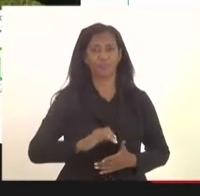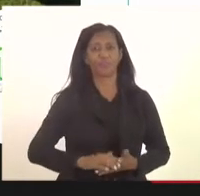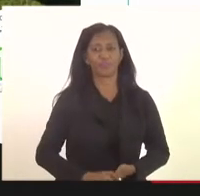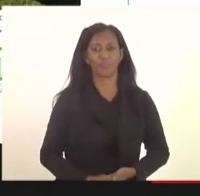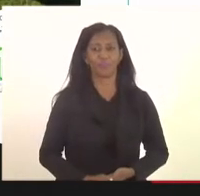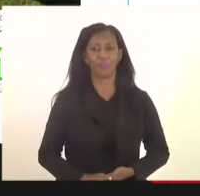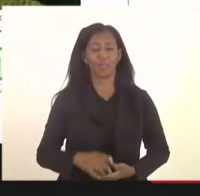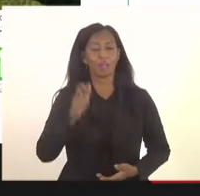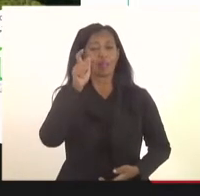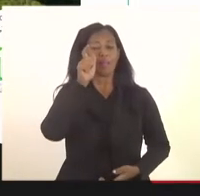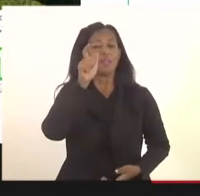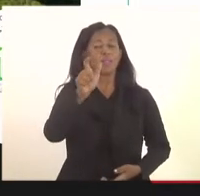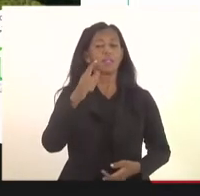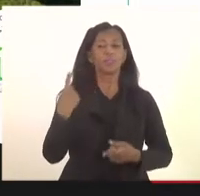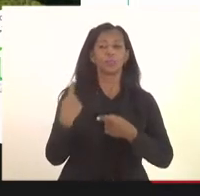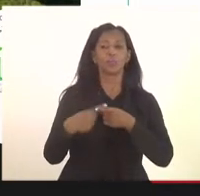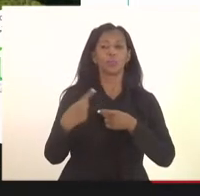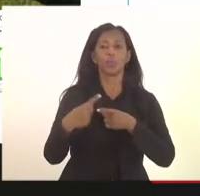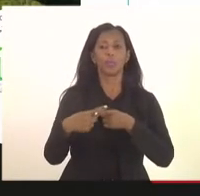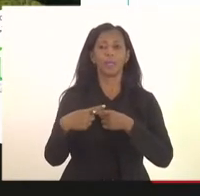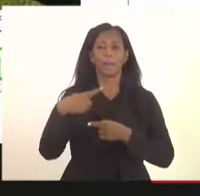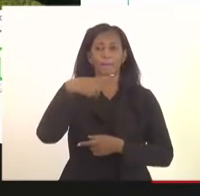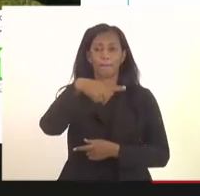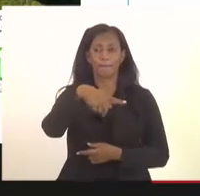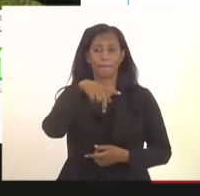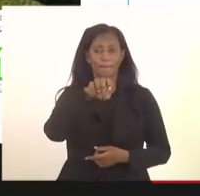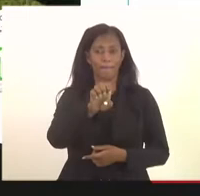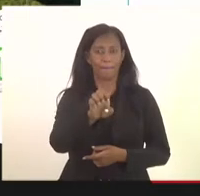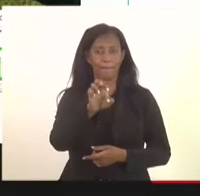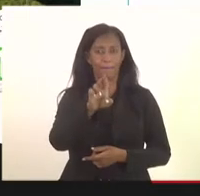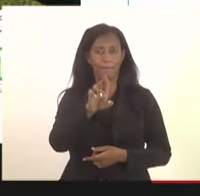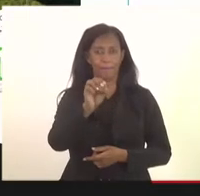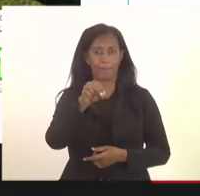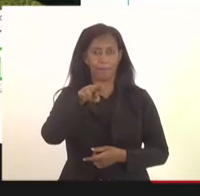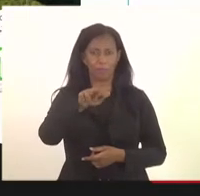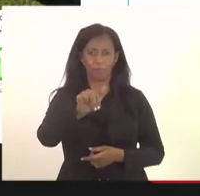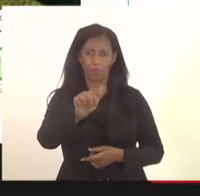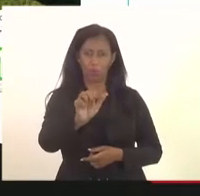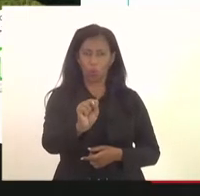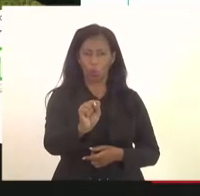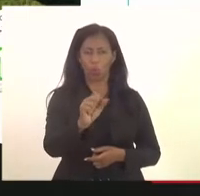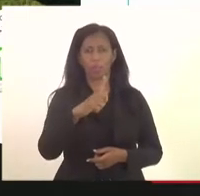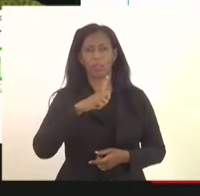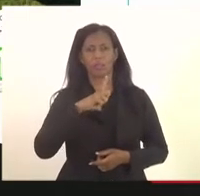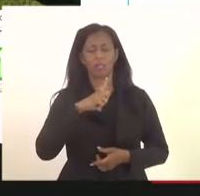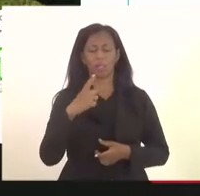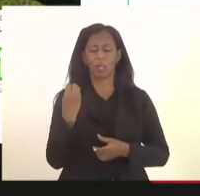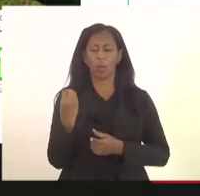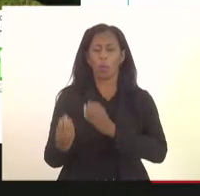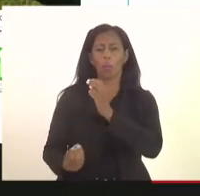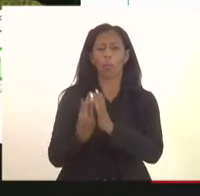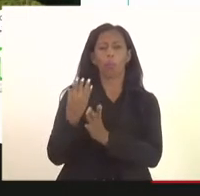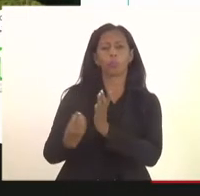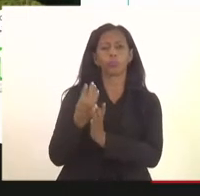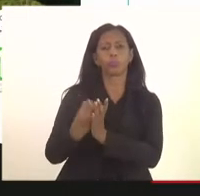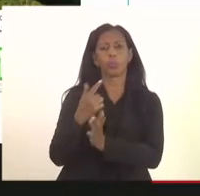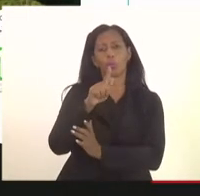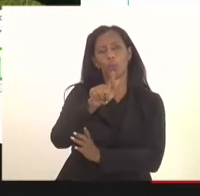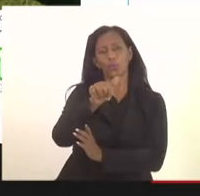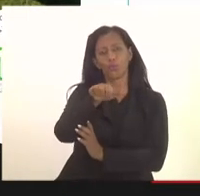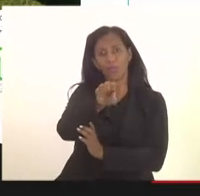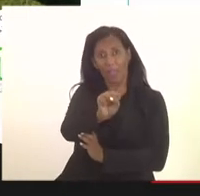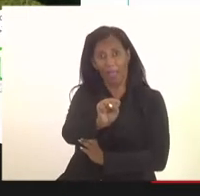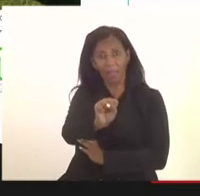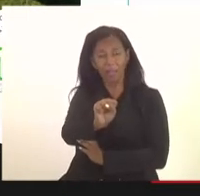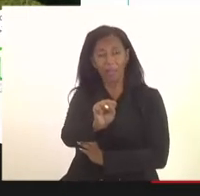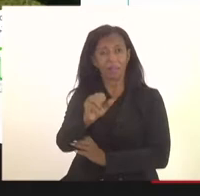Isso é uma coisa interessante, porque a Petronas, ela tem uma vocação muito grande para a parte de produção de gás e LNG, isso é o